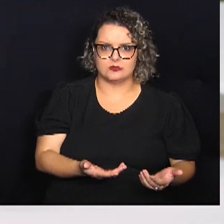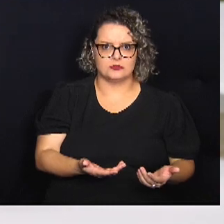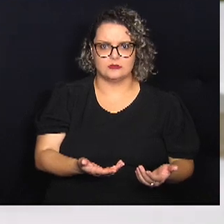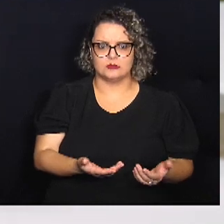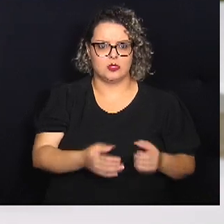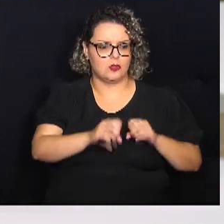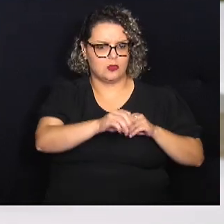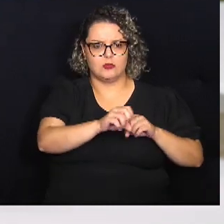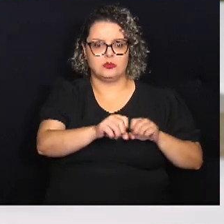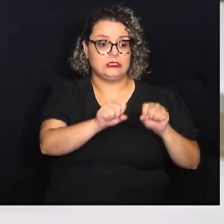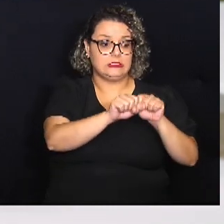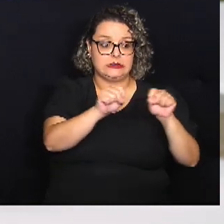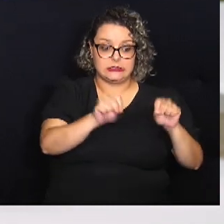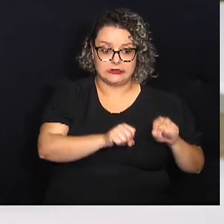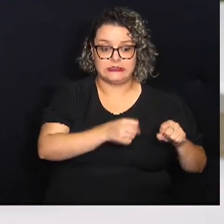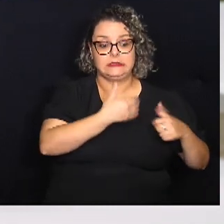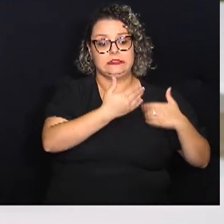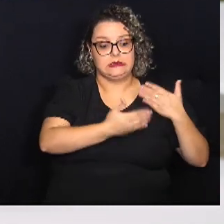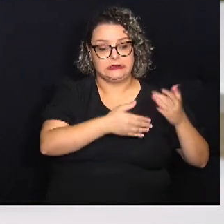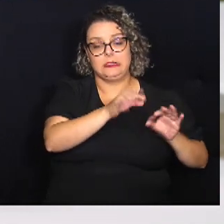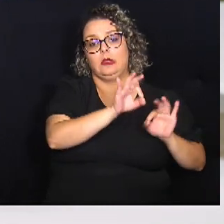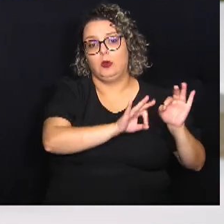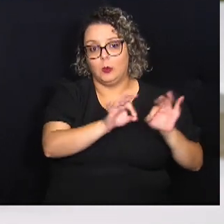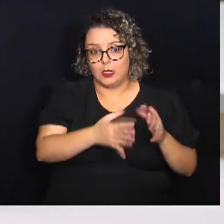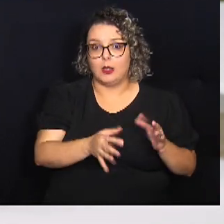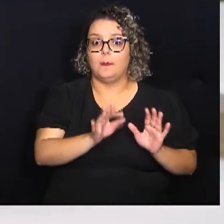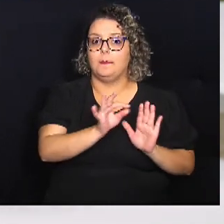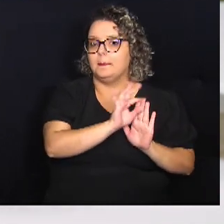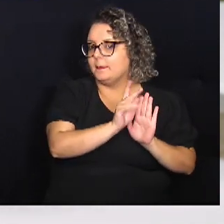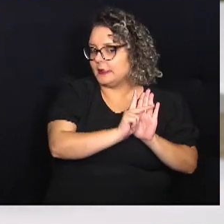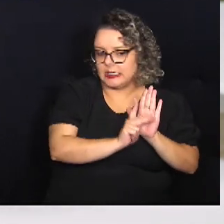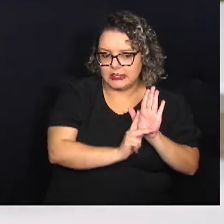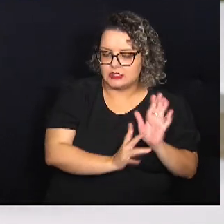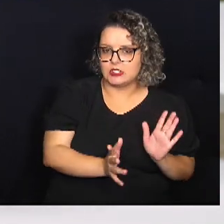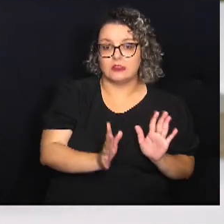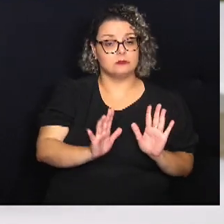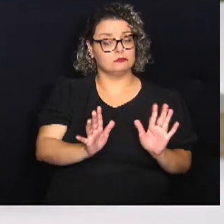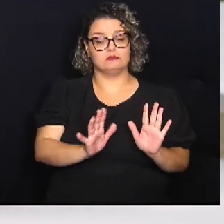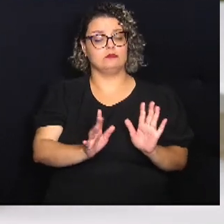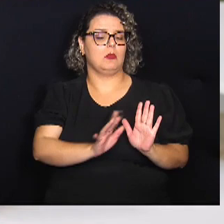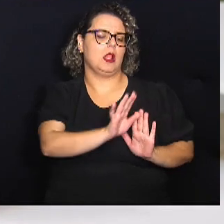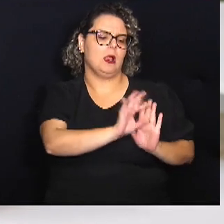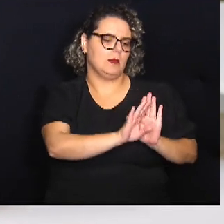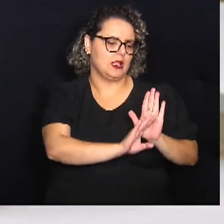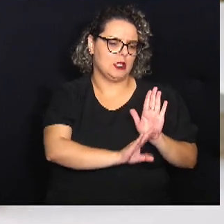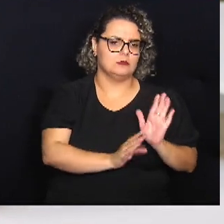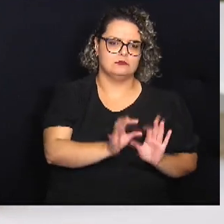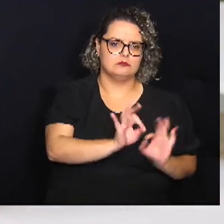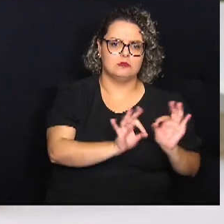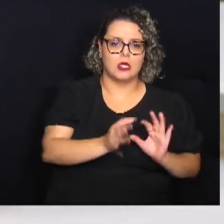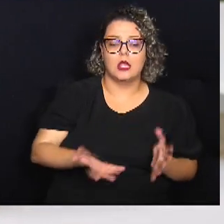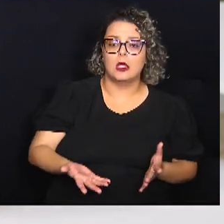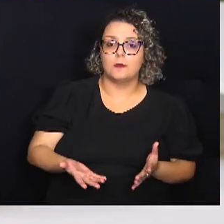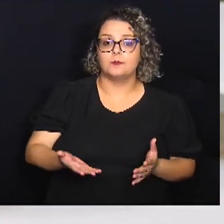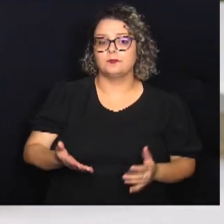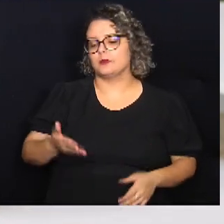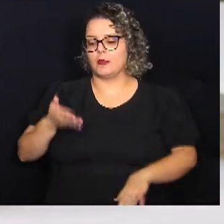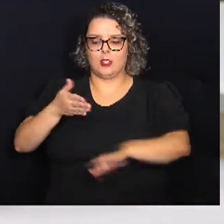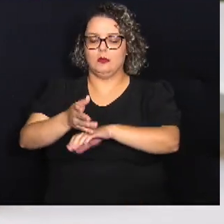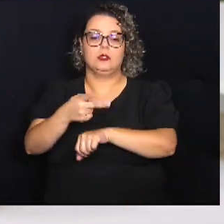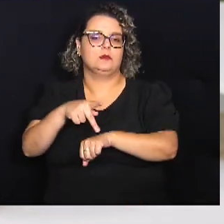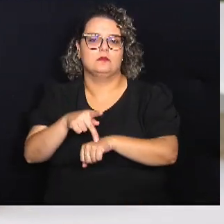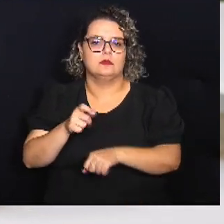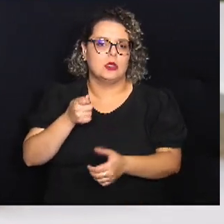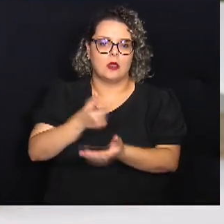ensino sistemático, organizado, planejado. Então, eu estou num outro país, entro para comprar